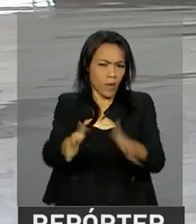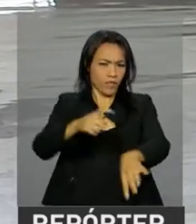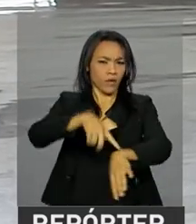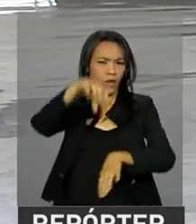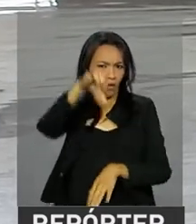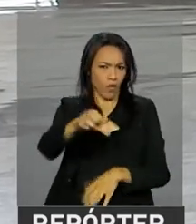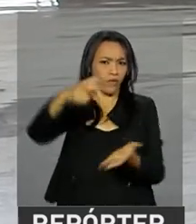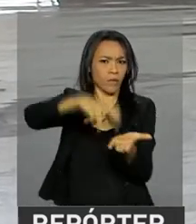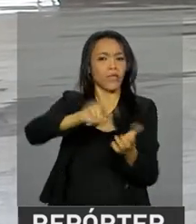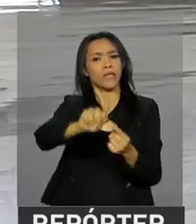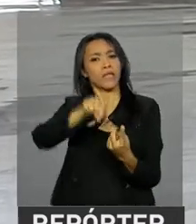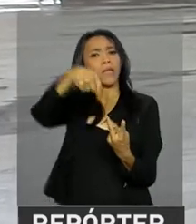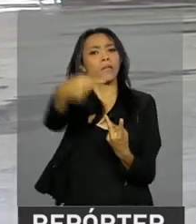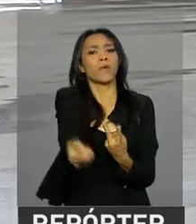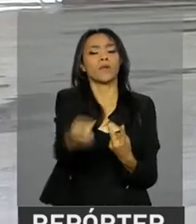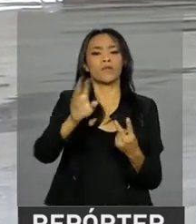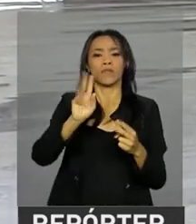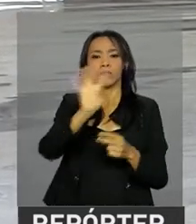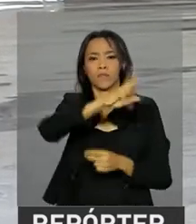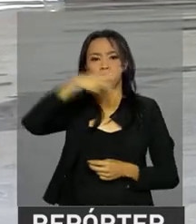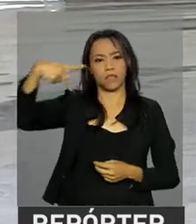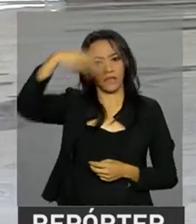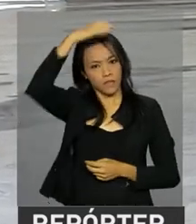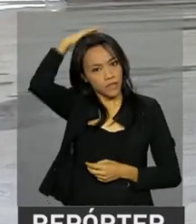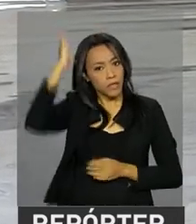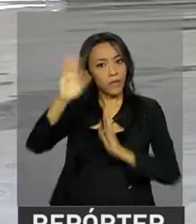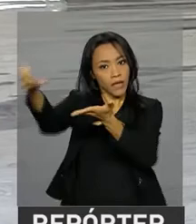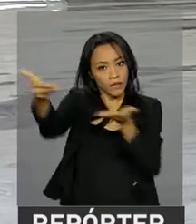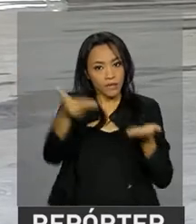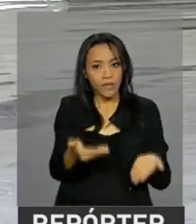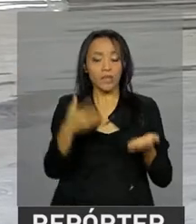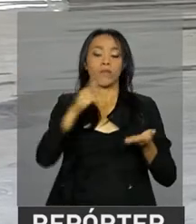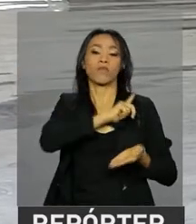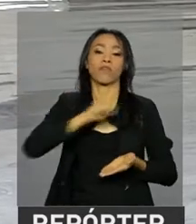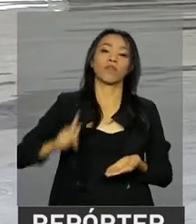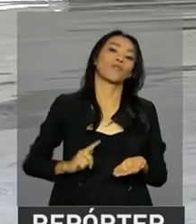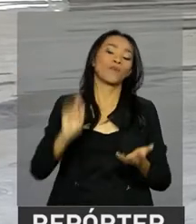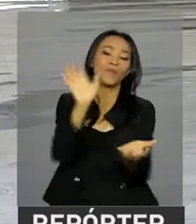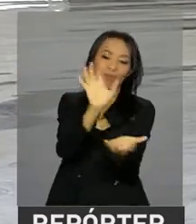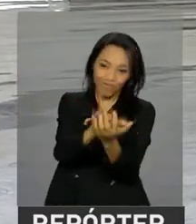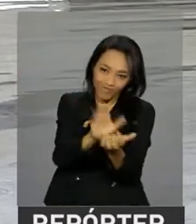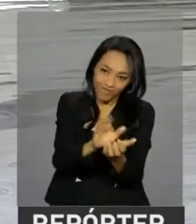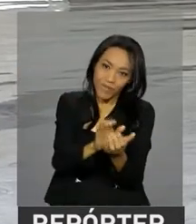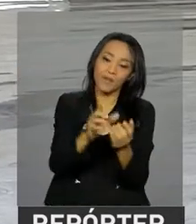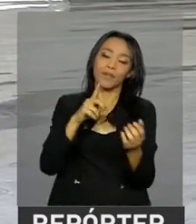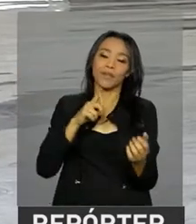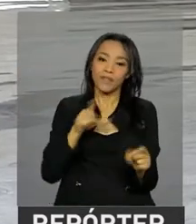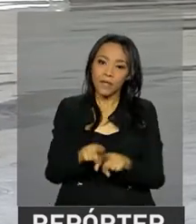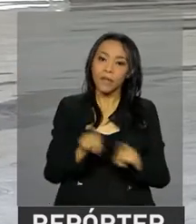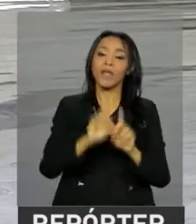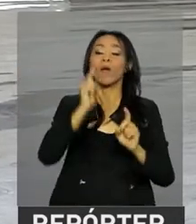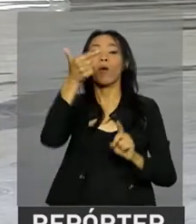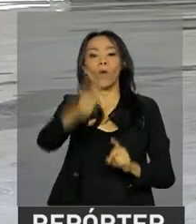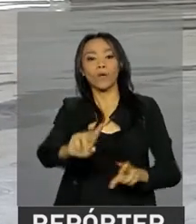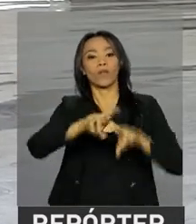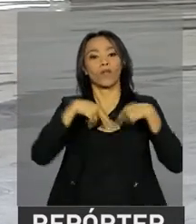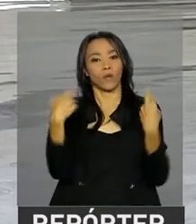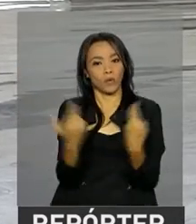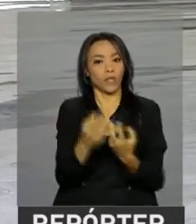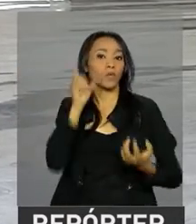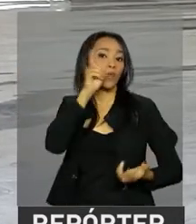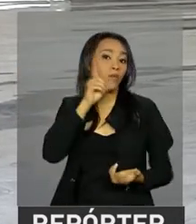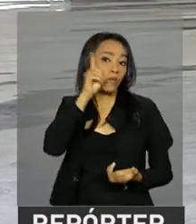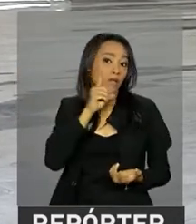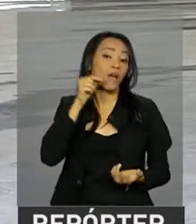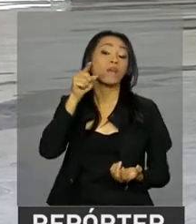da manhã. Na sequência, o presidente Temer recebe o governador de Pernambuco, Paulo Câmara, também tem reunião com o deputado Jorge Tadeu